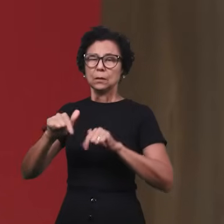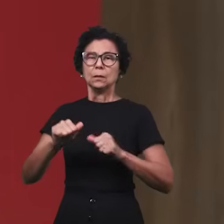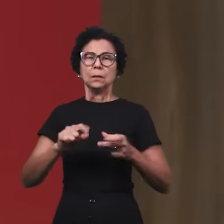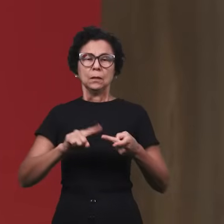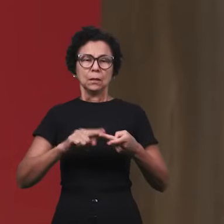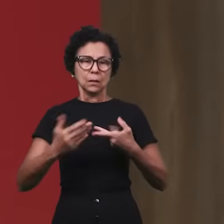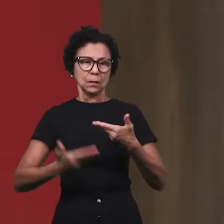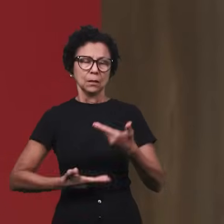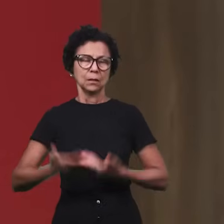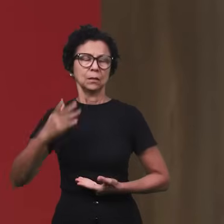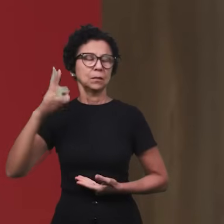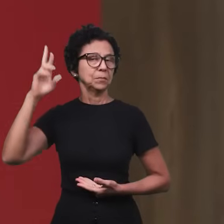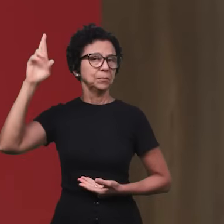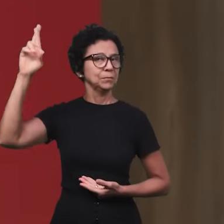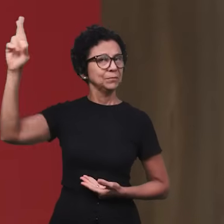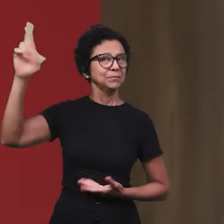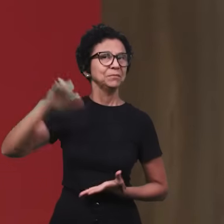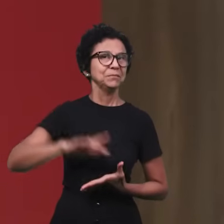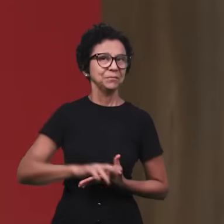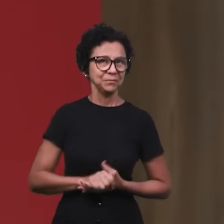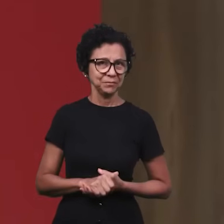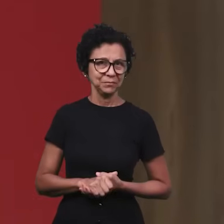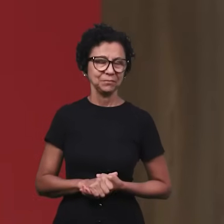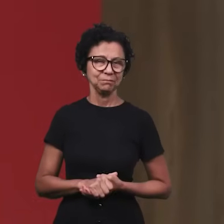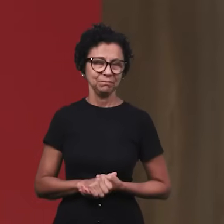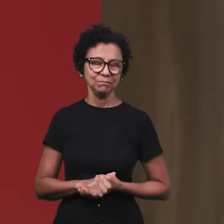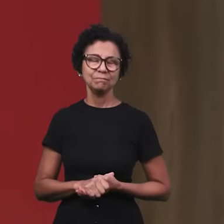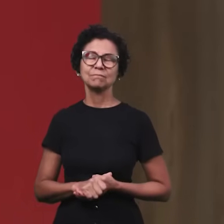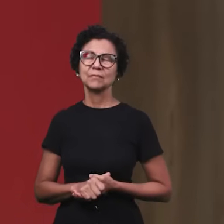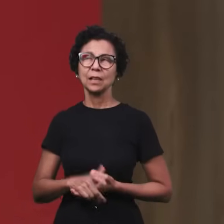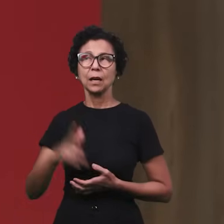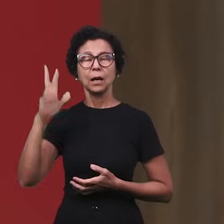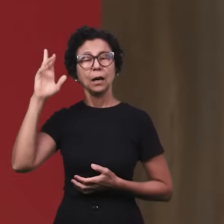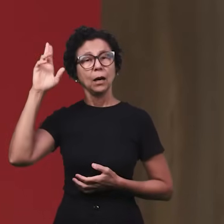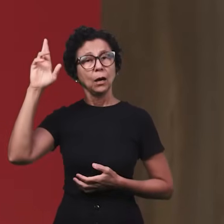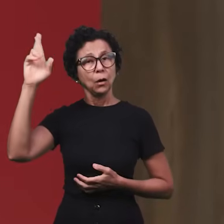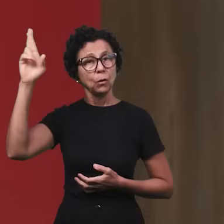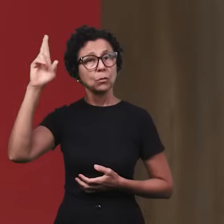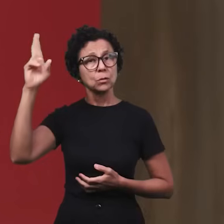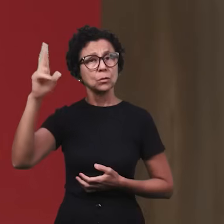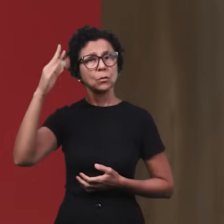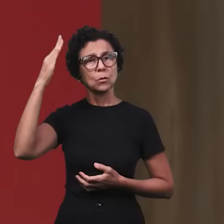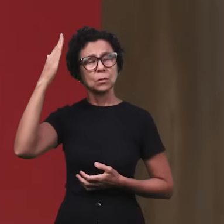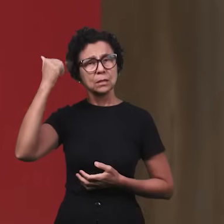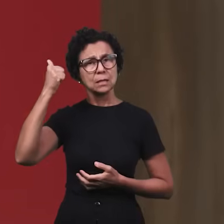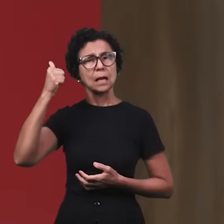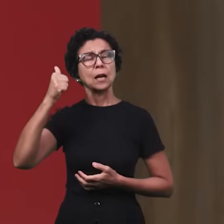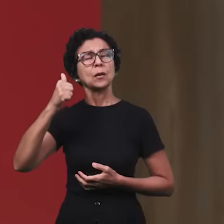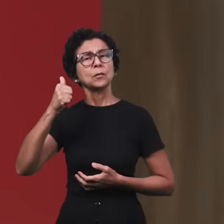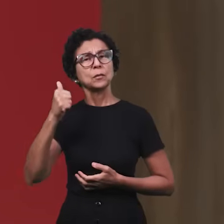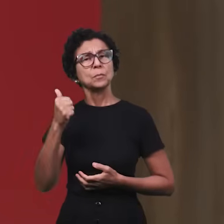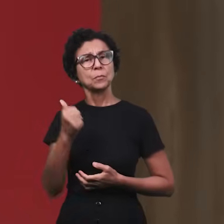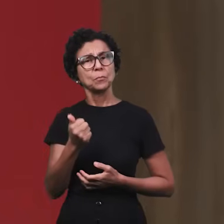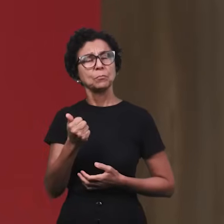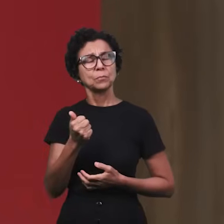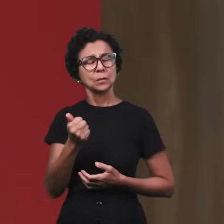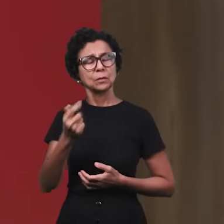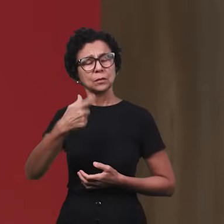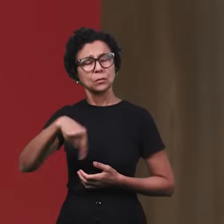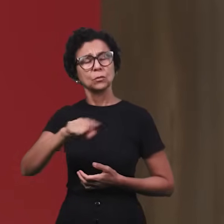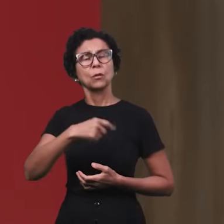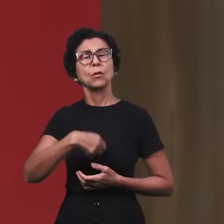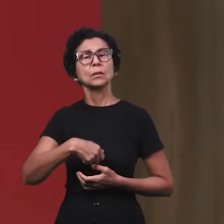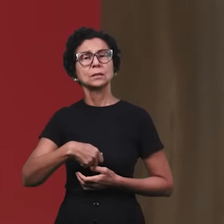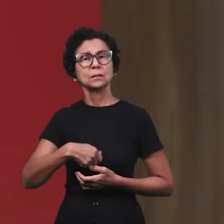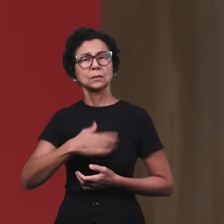para servirmos, porque Ele conta conosco, Ele conta com essa voluntariedade, essa alegria,